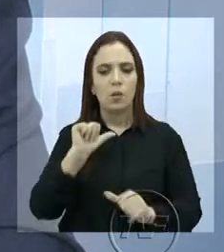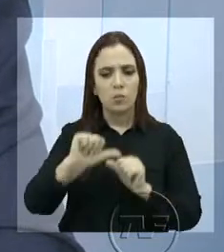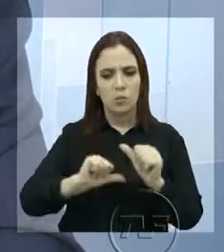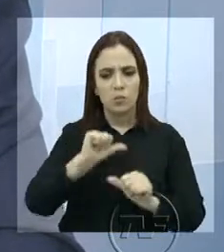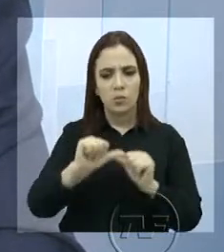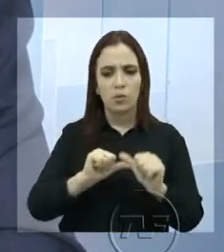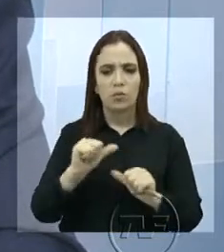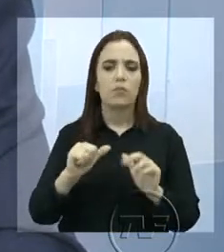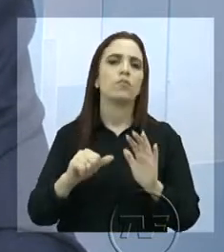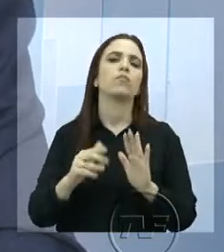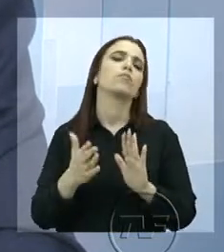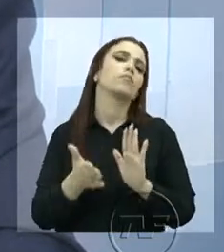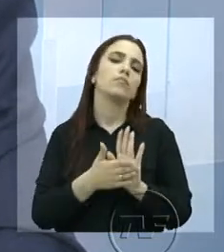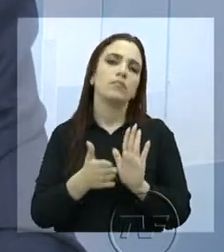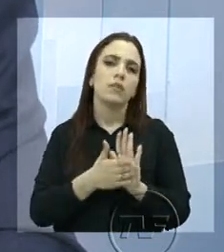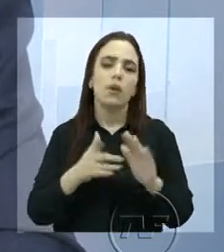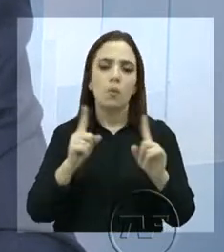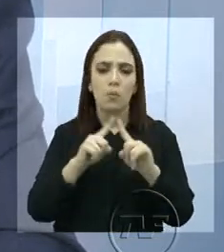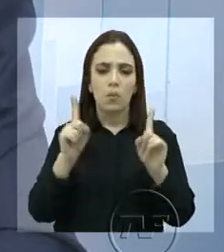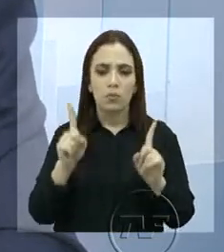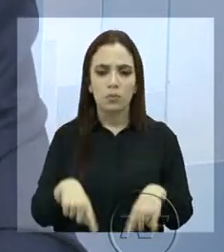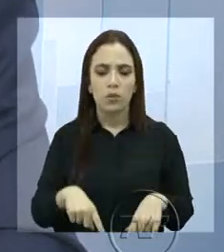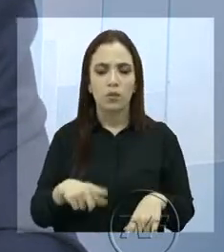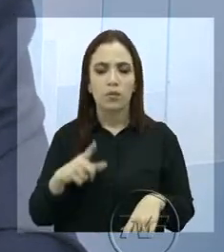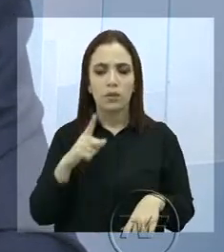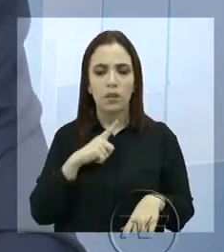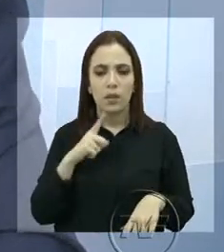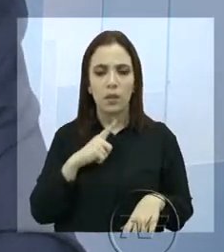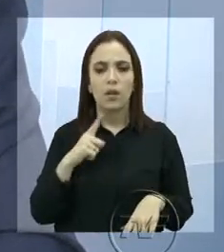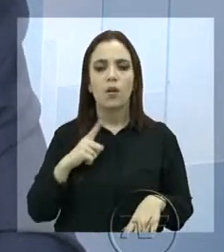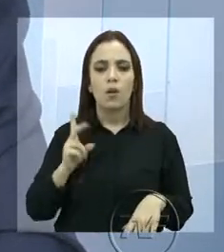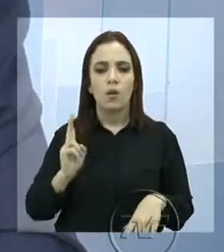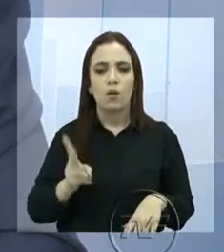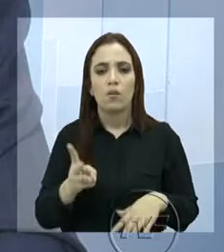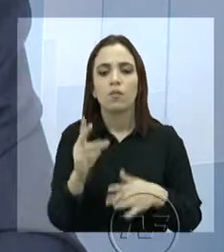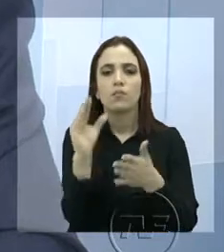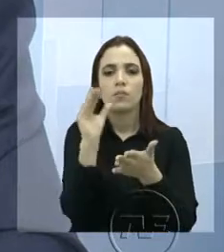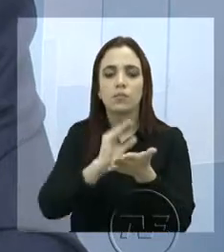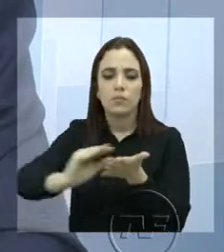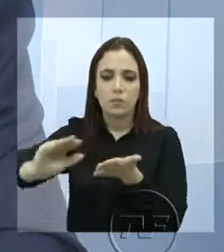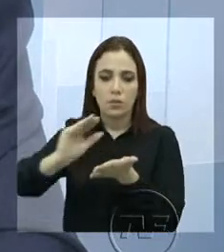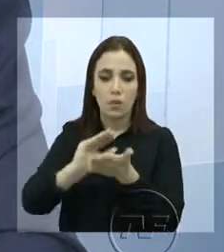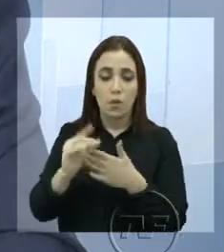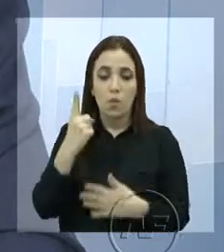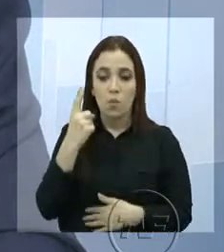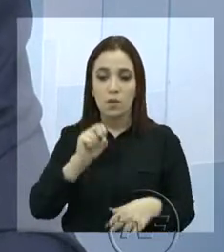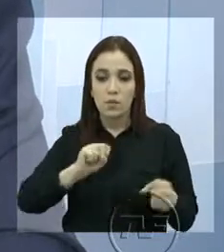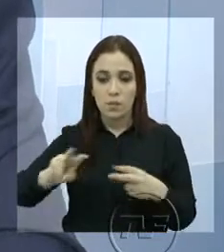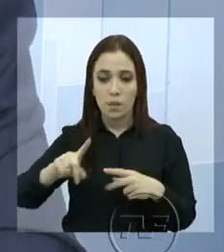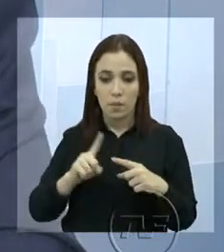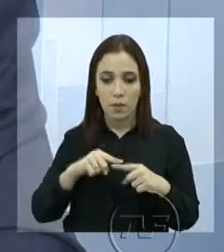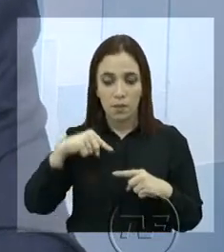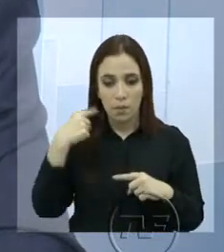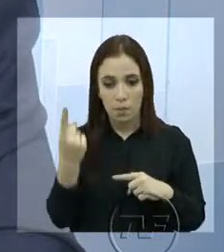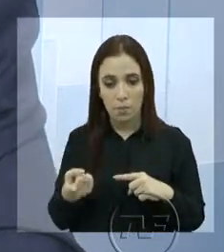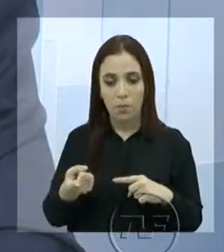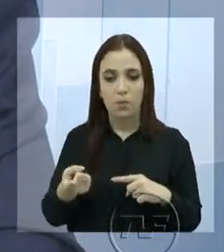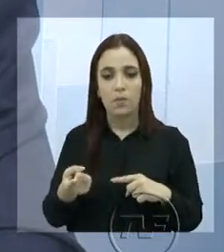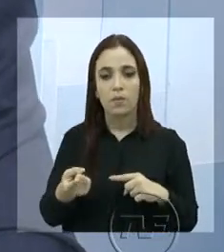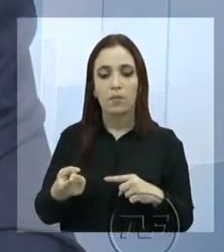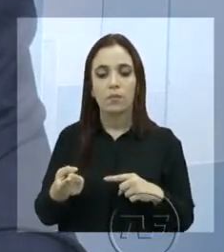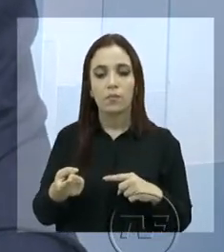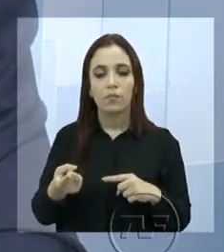essa determinação, os projetos em andamento receberão recursos. Uma semana depois de sair essa decisão,